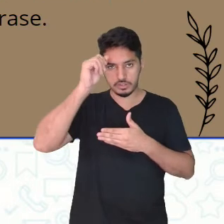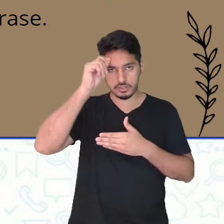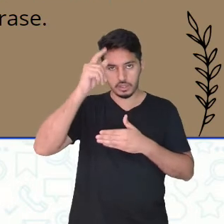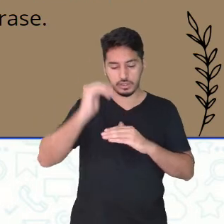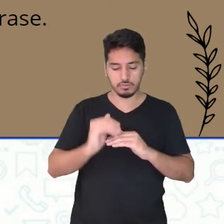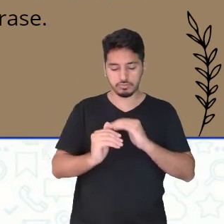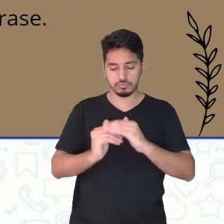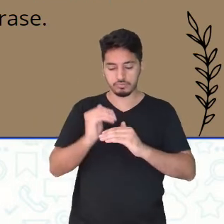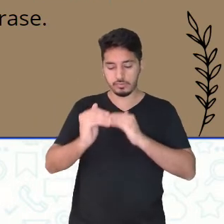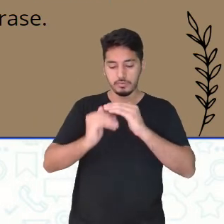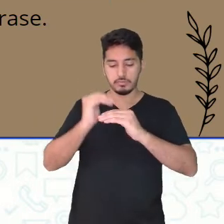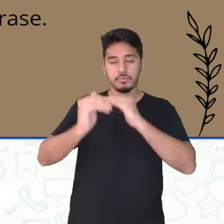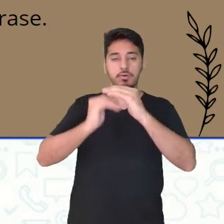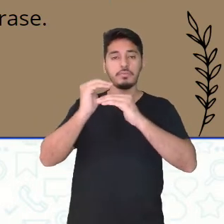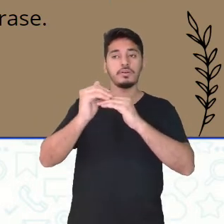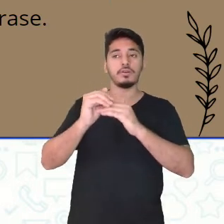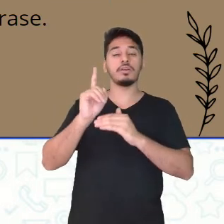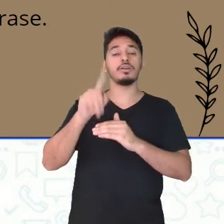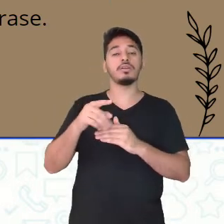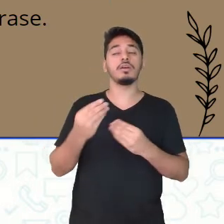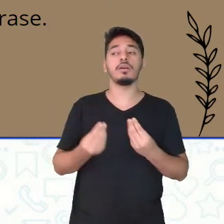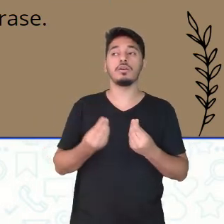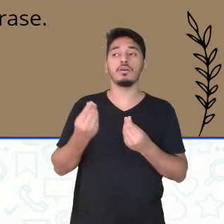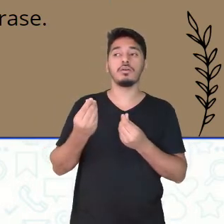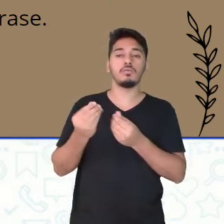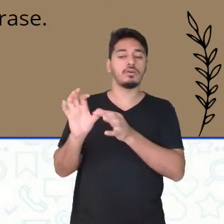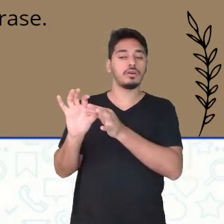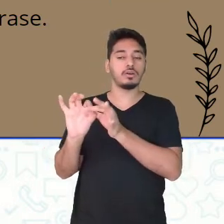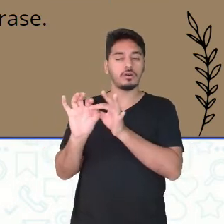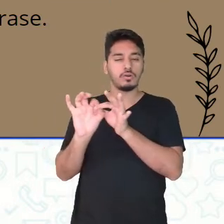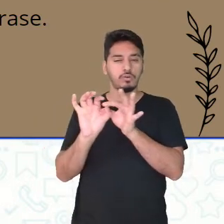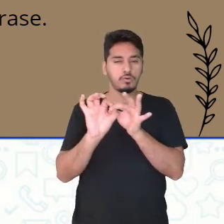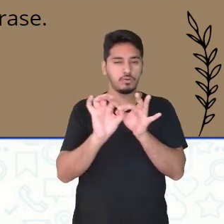é uma coesão